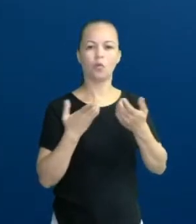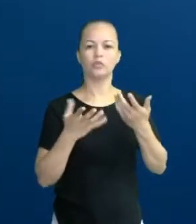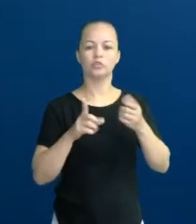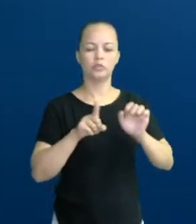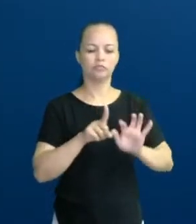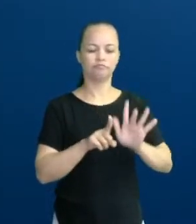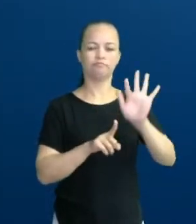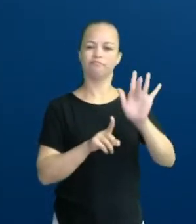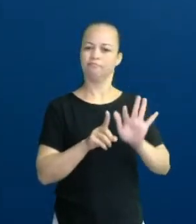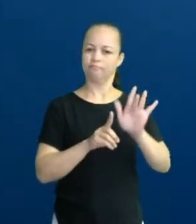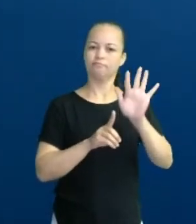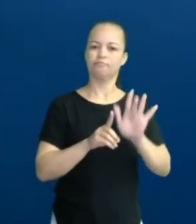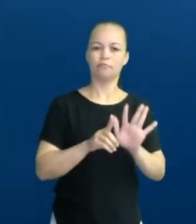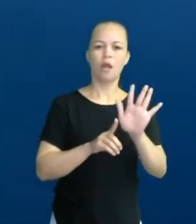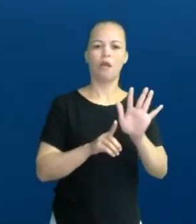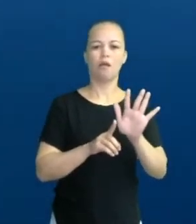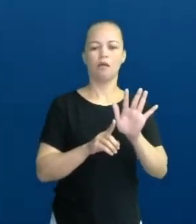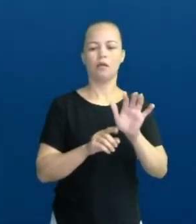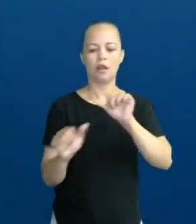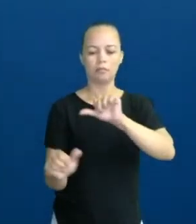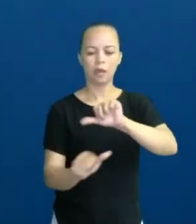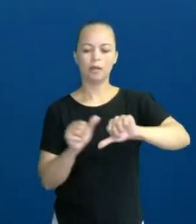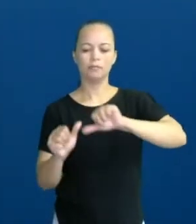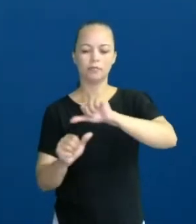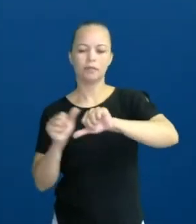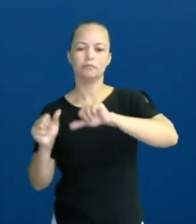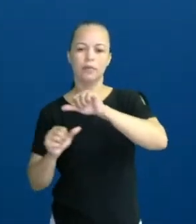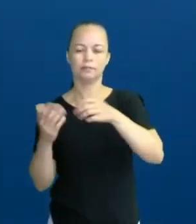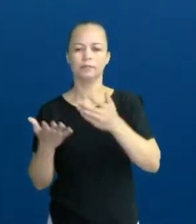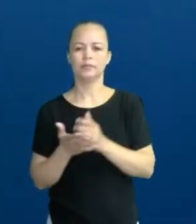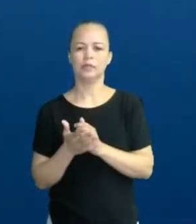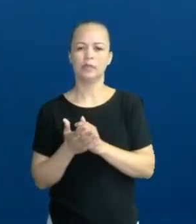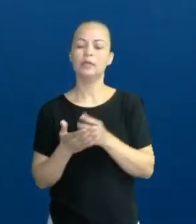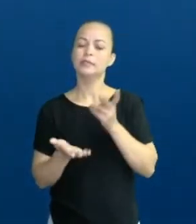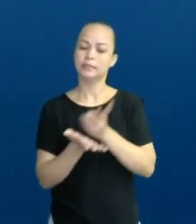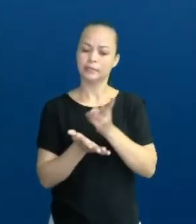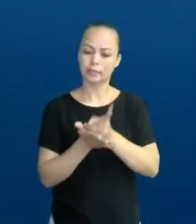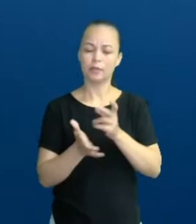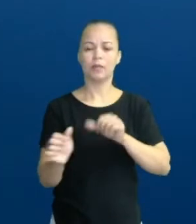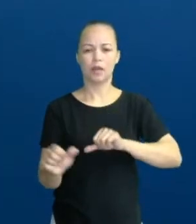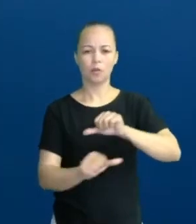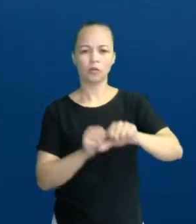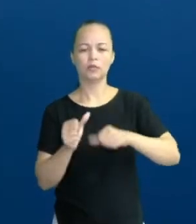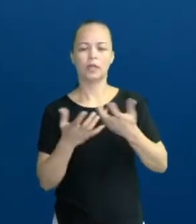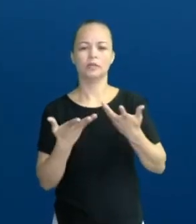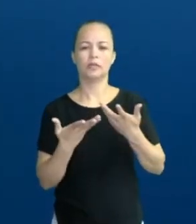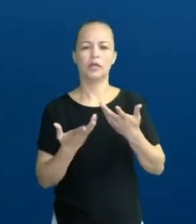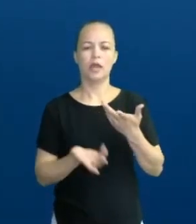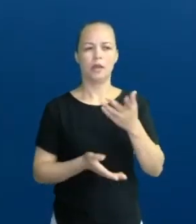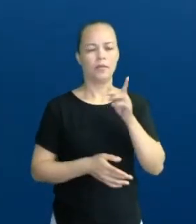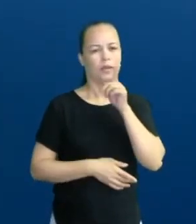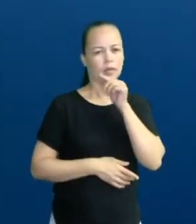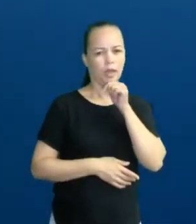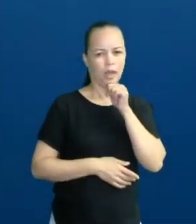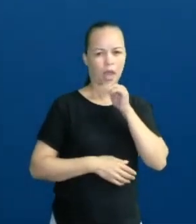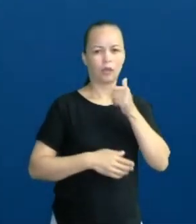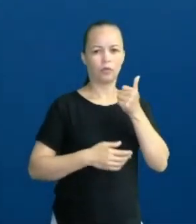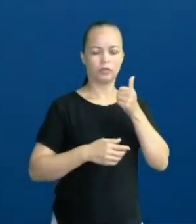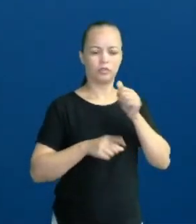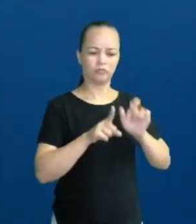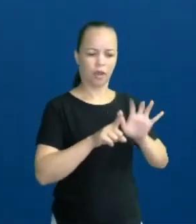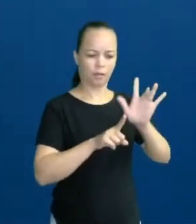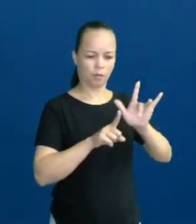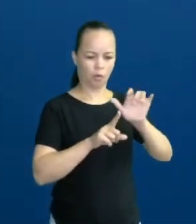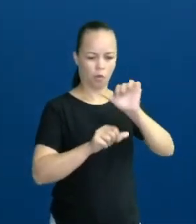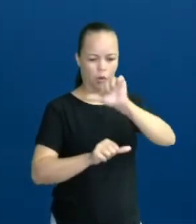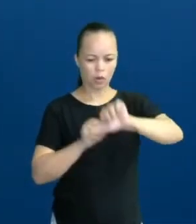de vapor. A mesma coisa acontece no sentido ao contrário. Se a gente pegar aqui, ó, a água no estado de vapor passou para o estado líquido